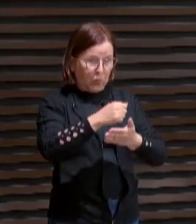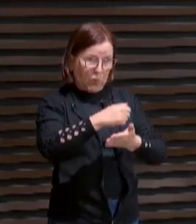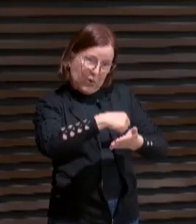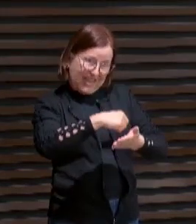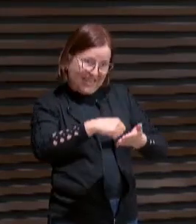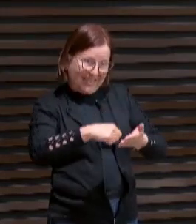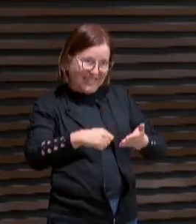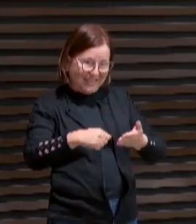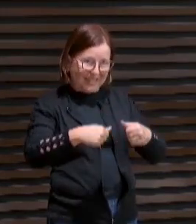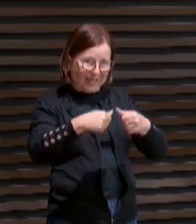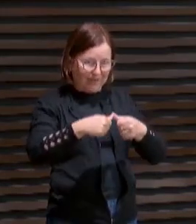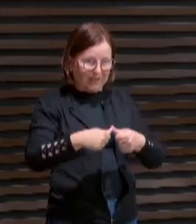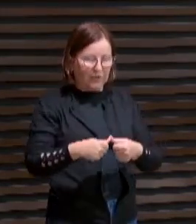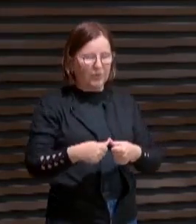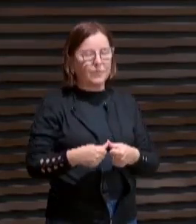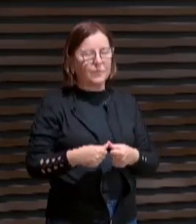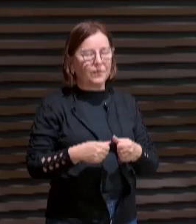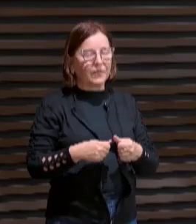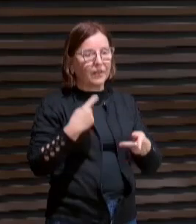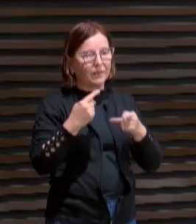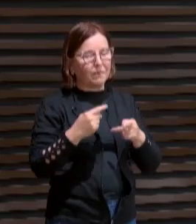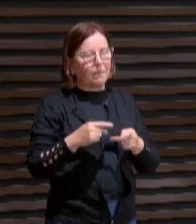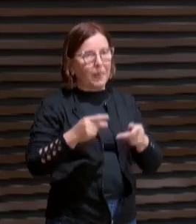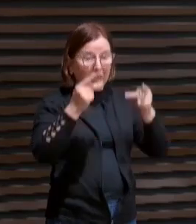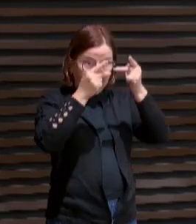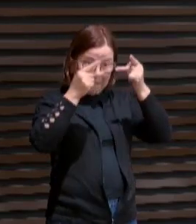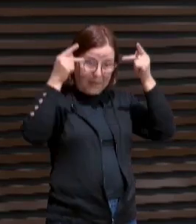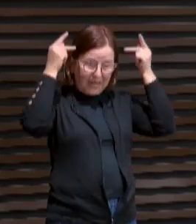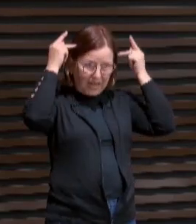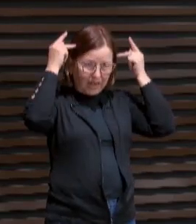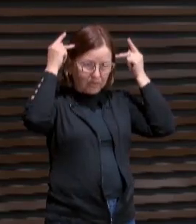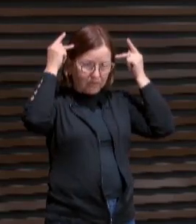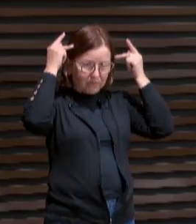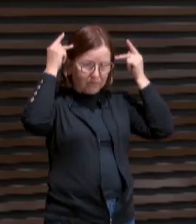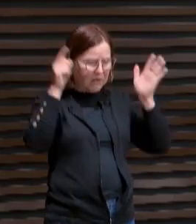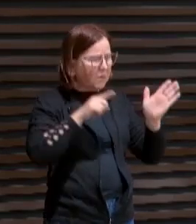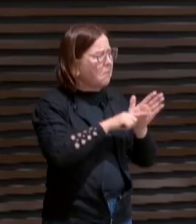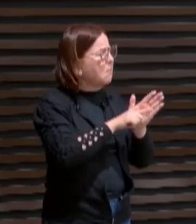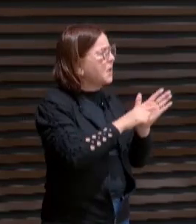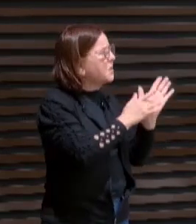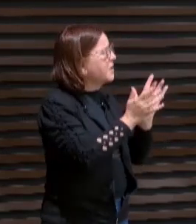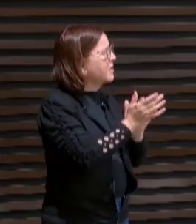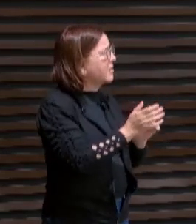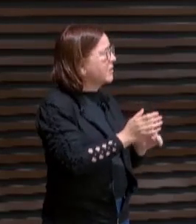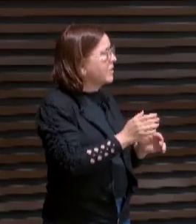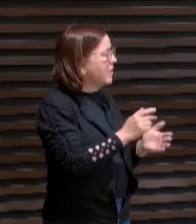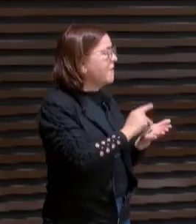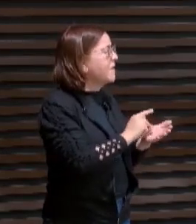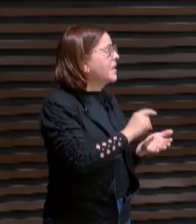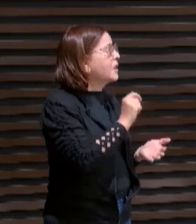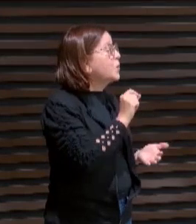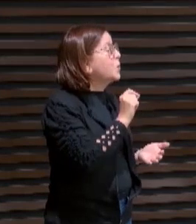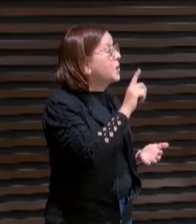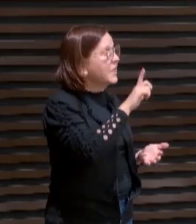porque o Pilatos chegou para Jesus e disse: o que é verdade? Porque no versículo 37, vamos voltar para o